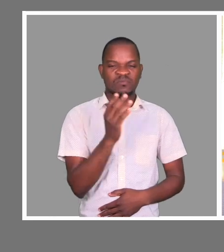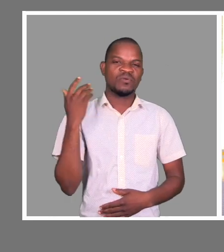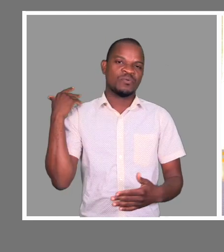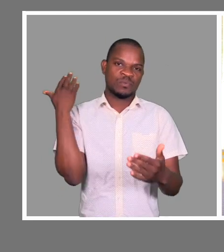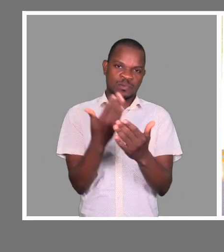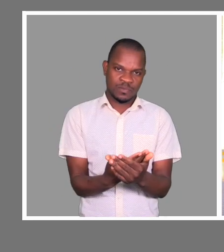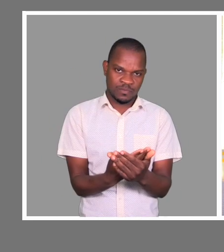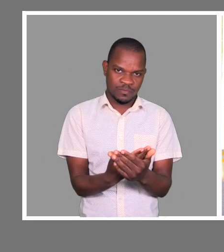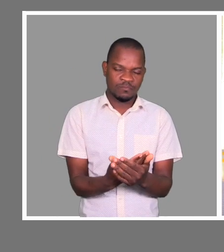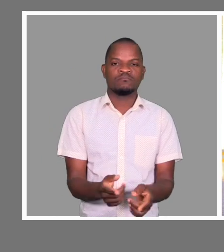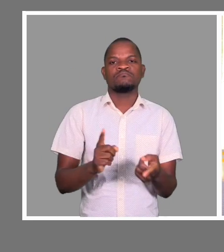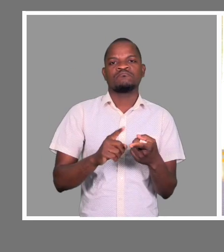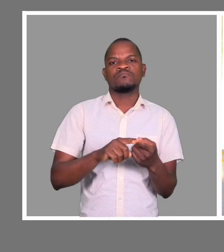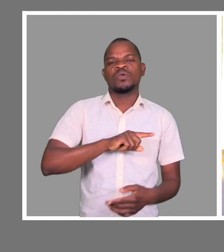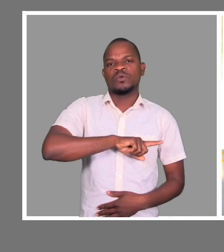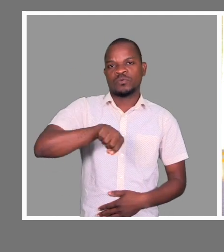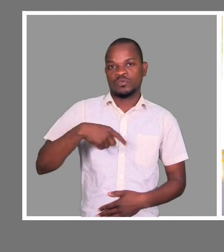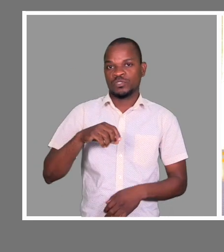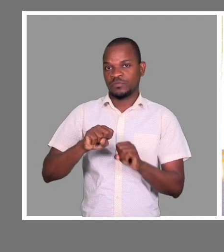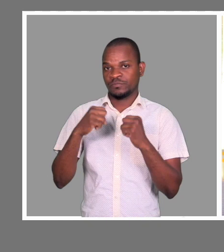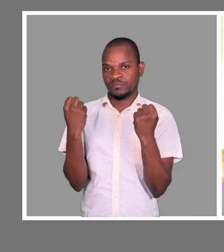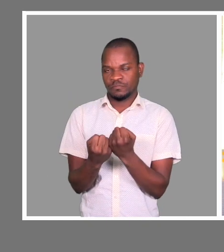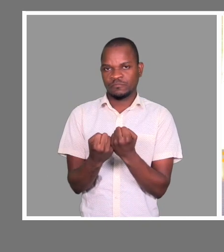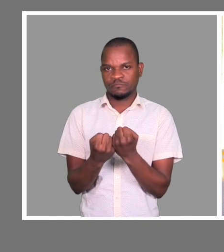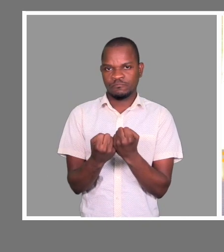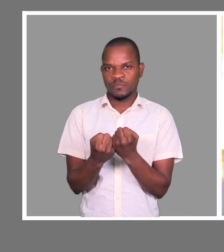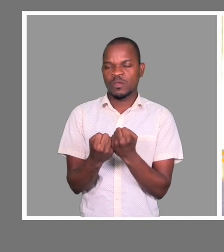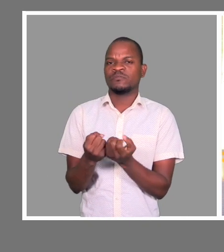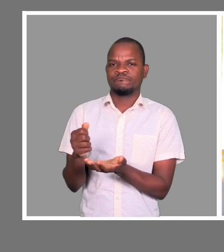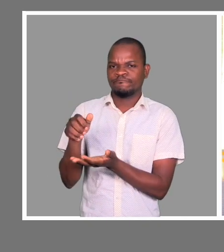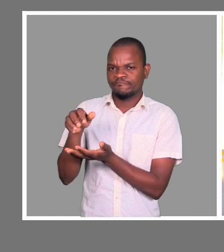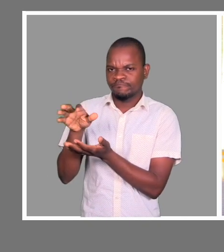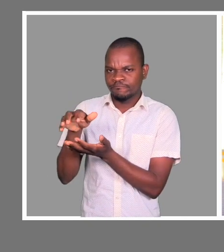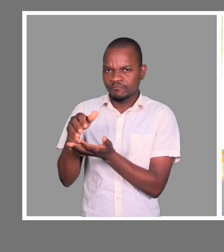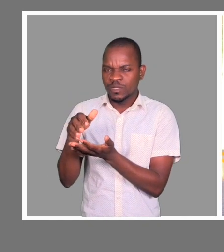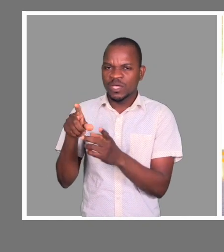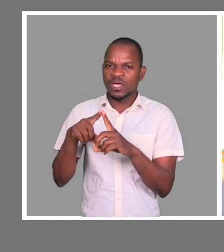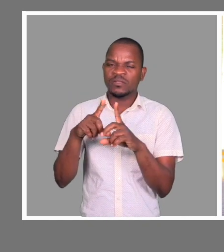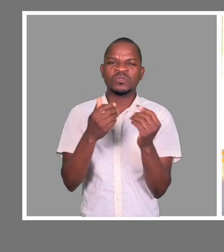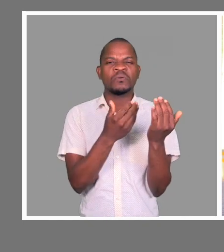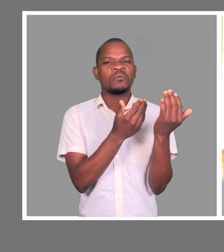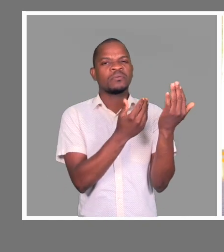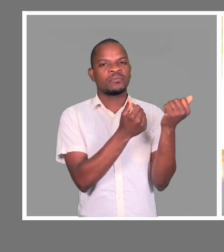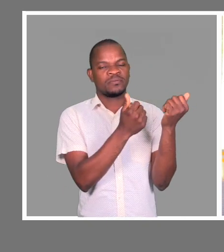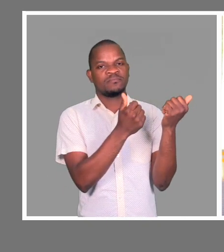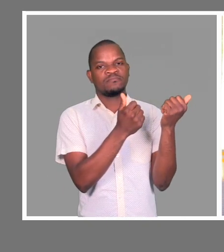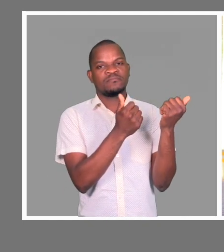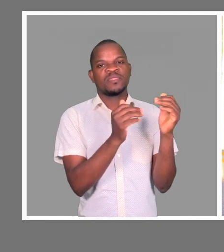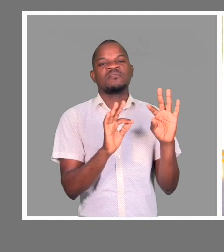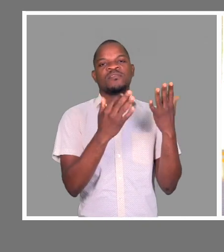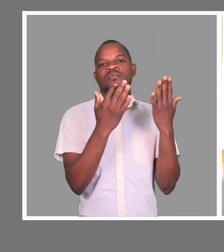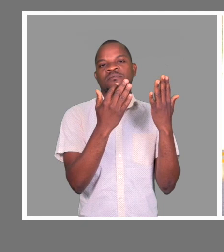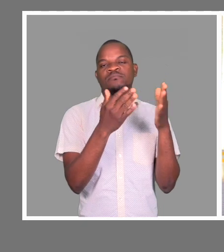por transmitir esperança de vida às pessoas. A gente não faz só ação social, mas